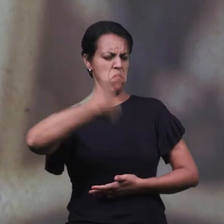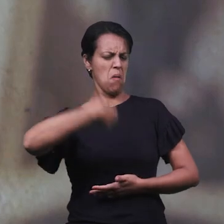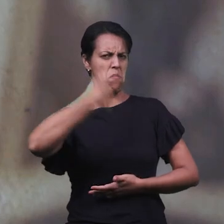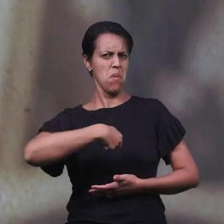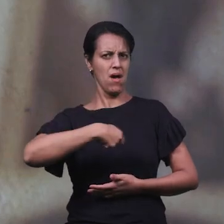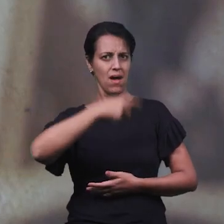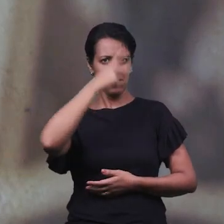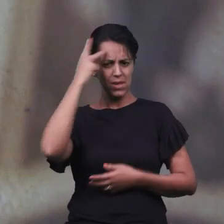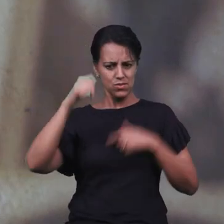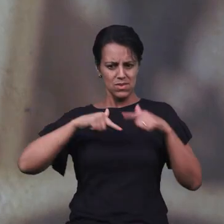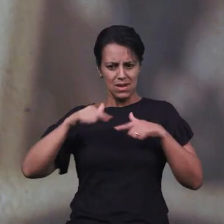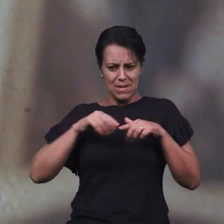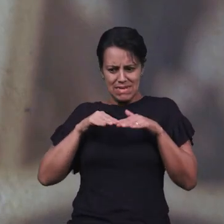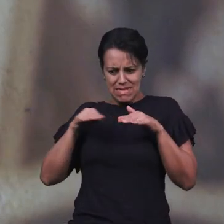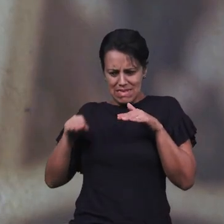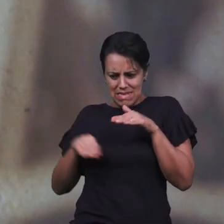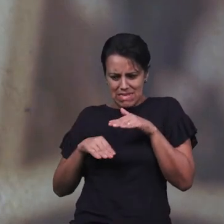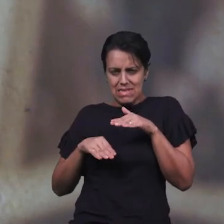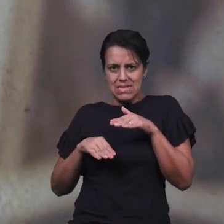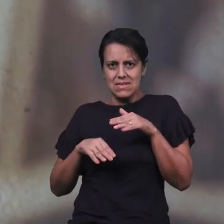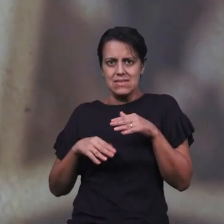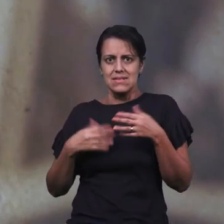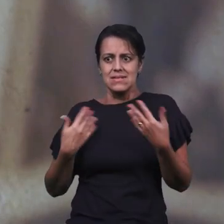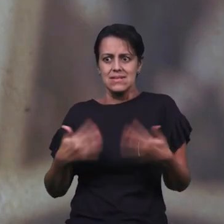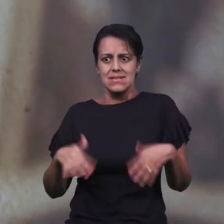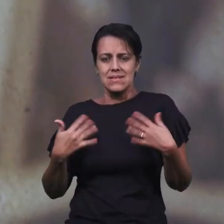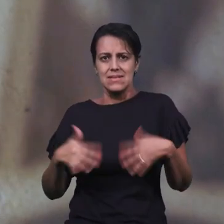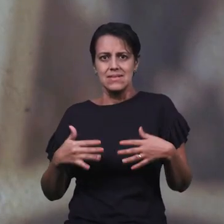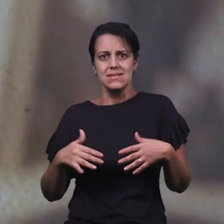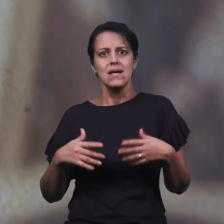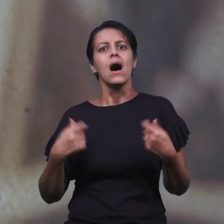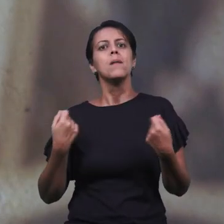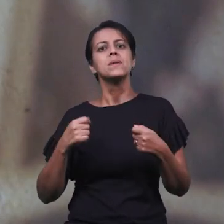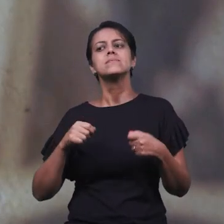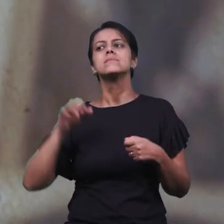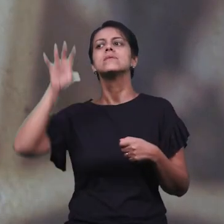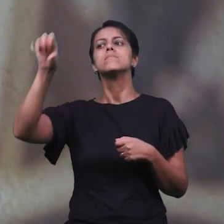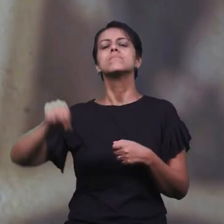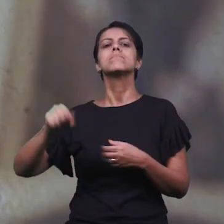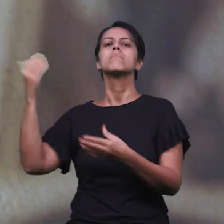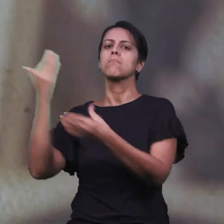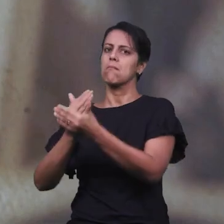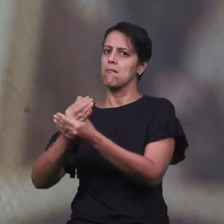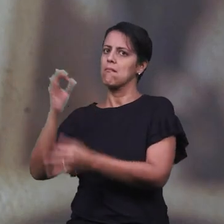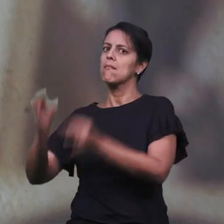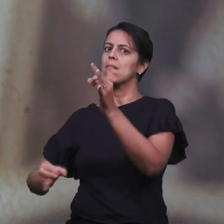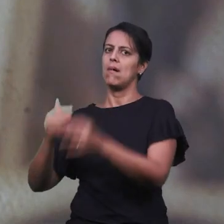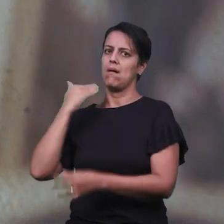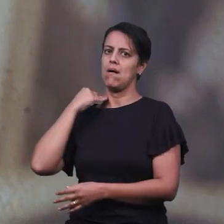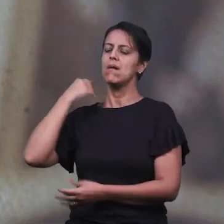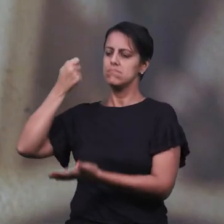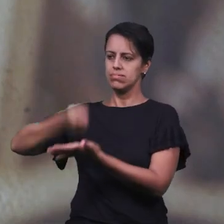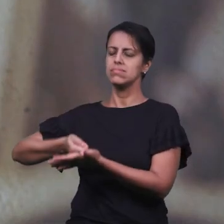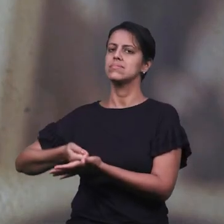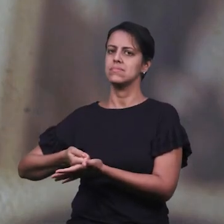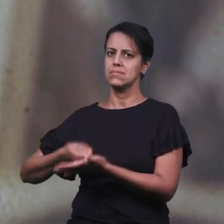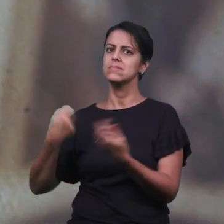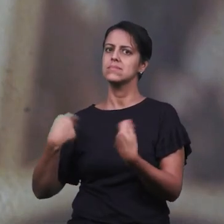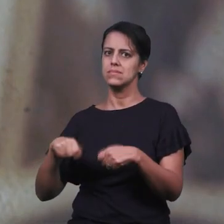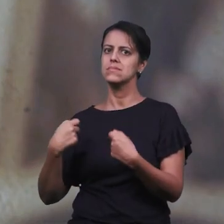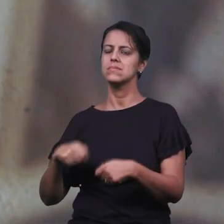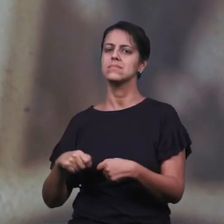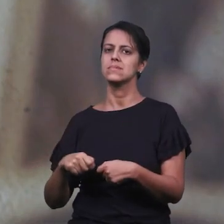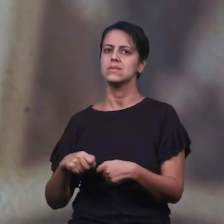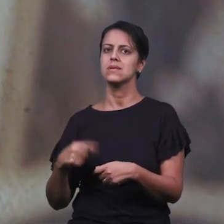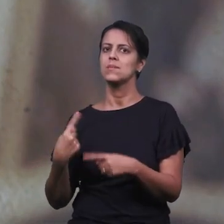diferença, né, essa vulnerabilidade, então não é ideal que se busque, né, o método, mas sim submeta ao